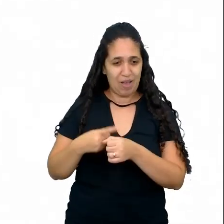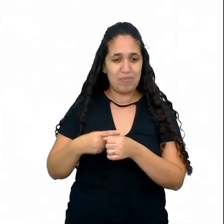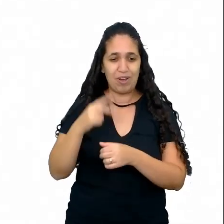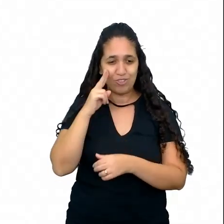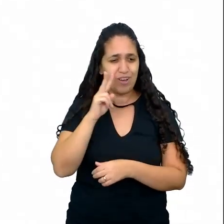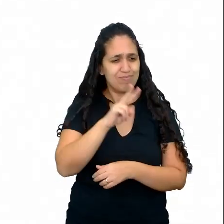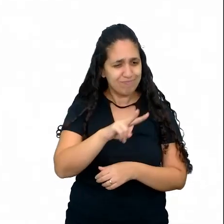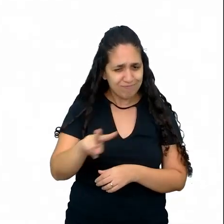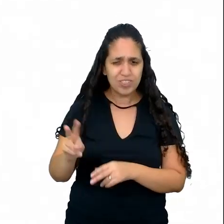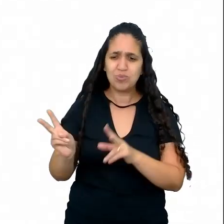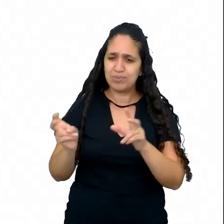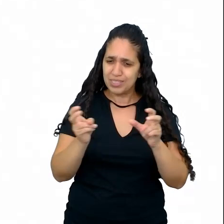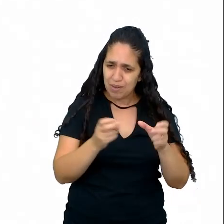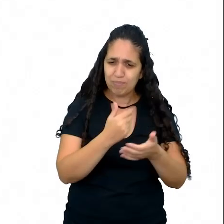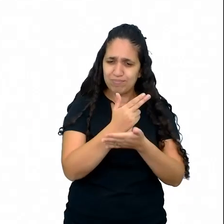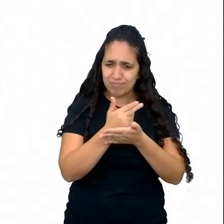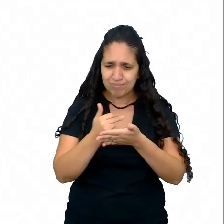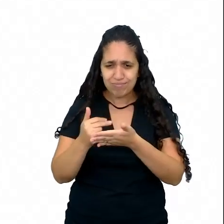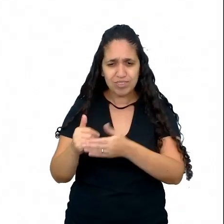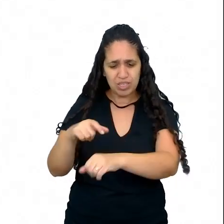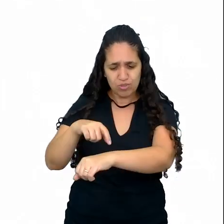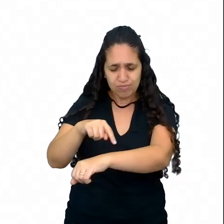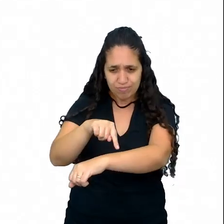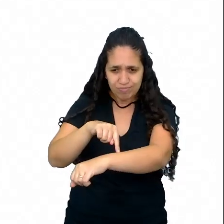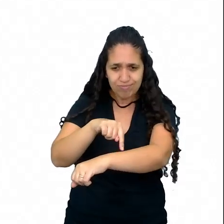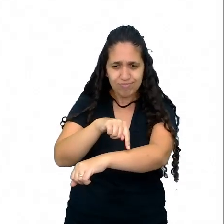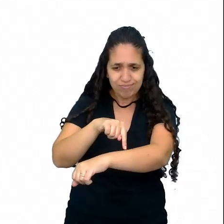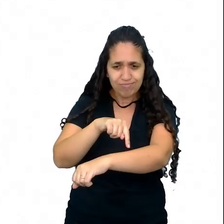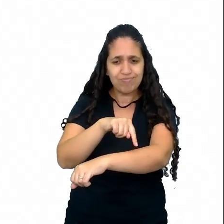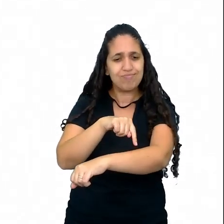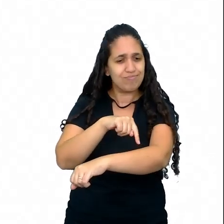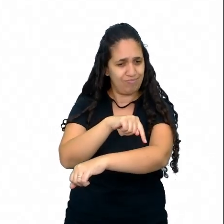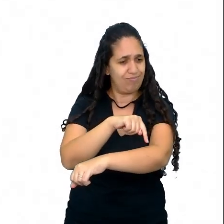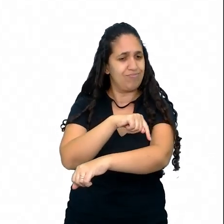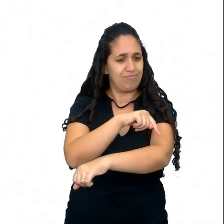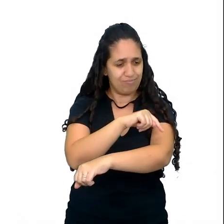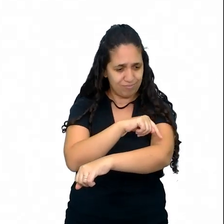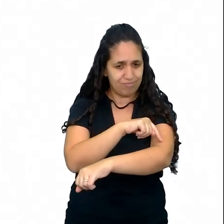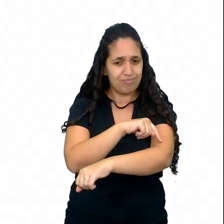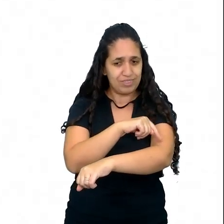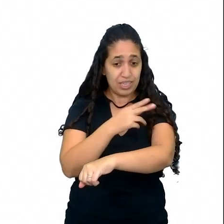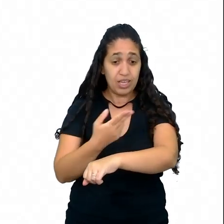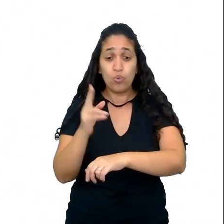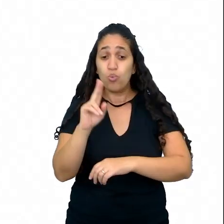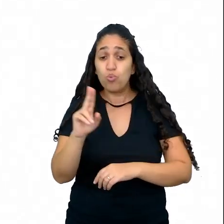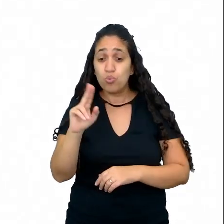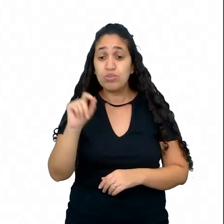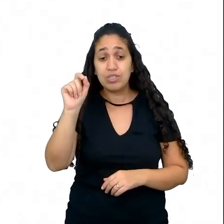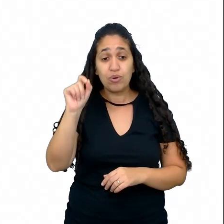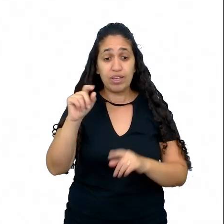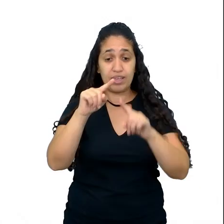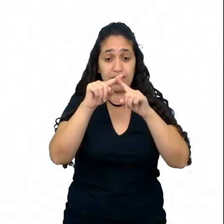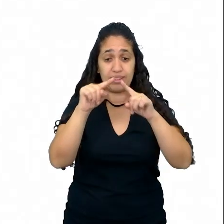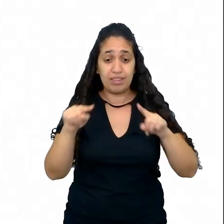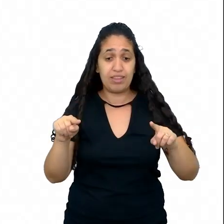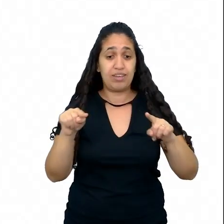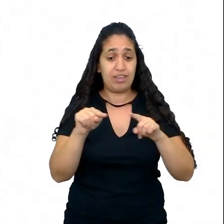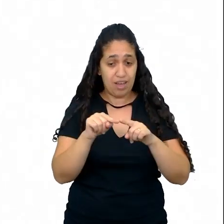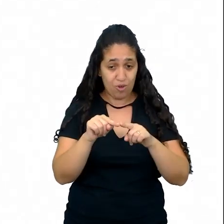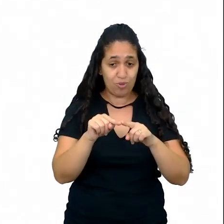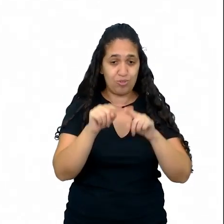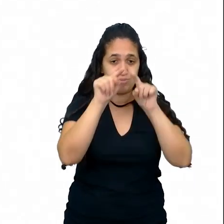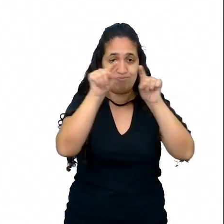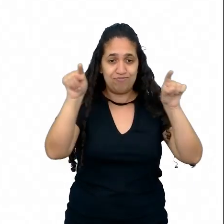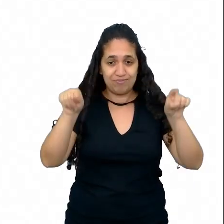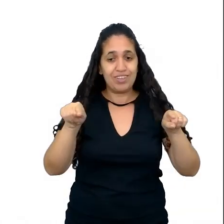dessas calçadas, desses desenhos, que usa essa pavimentação para nós, que realmente ele só usa o quê? Ele usa triângulos e retângulos ali no meio. Então,